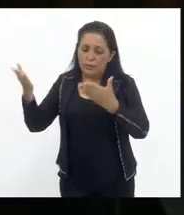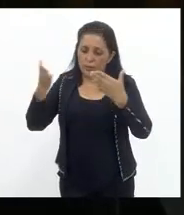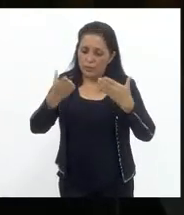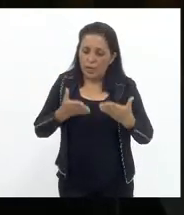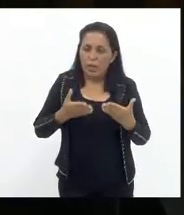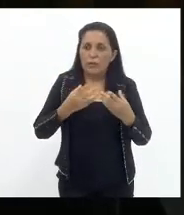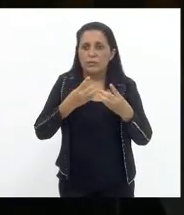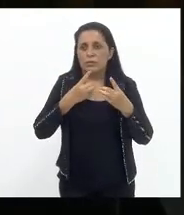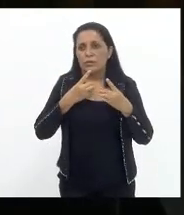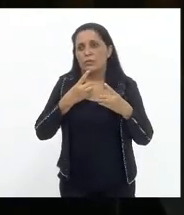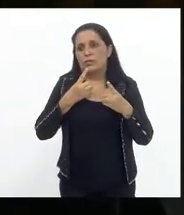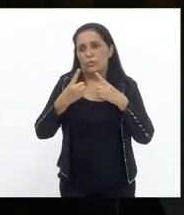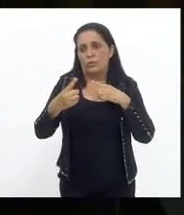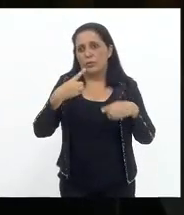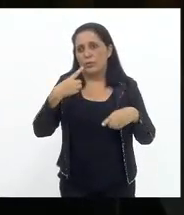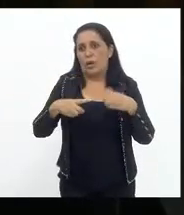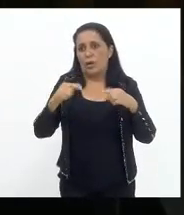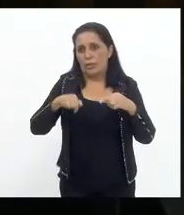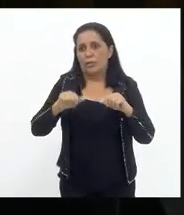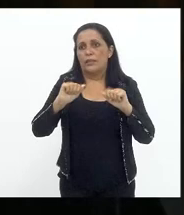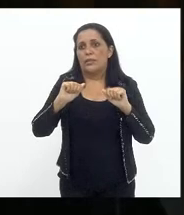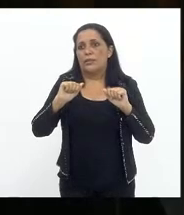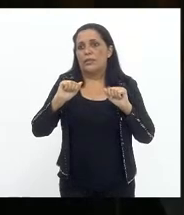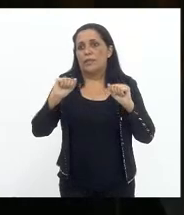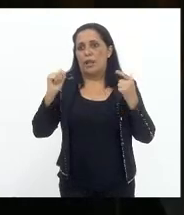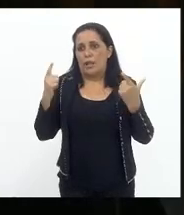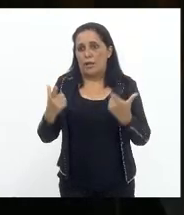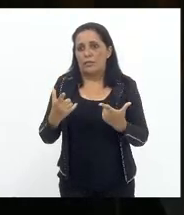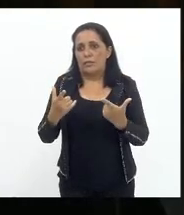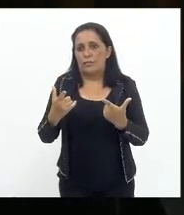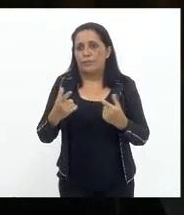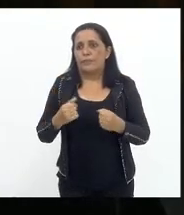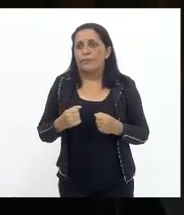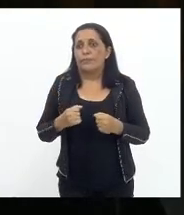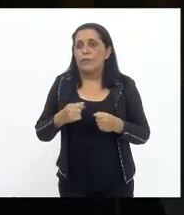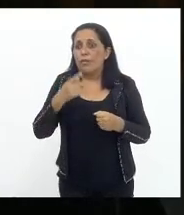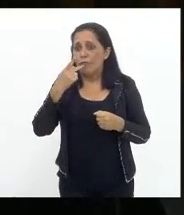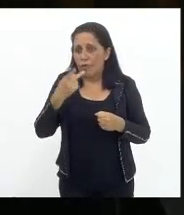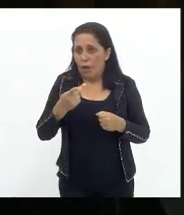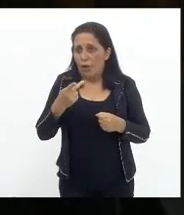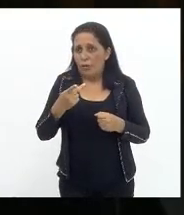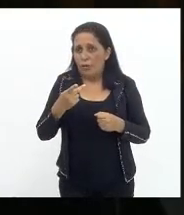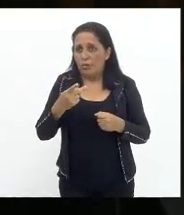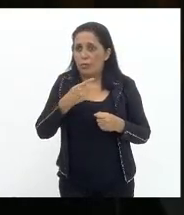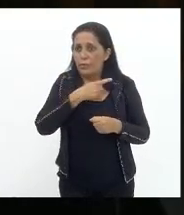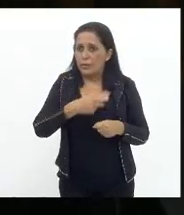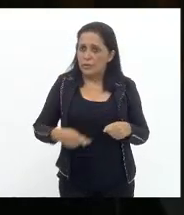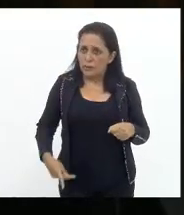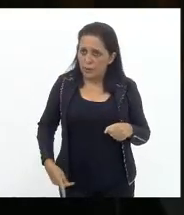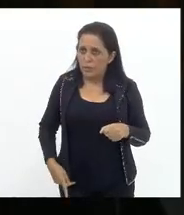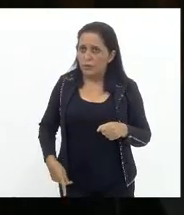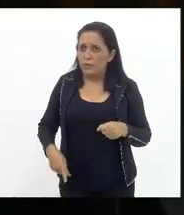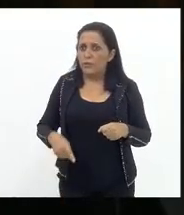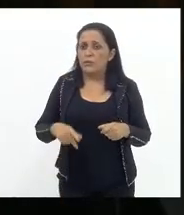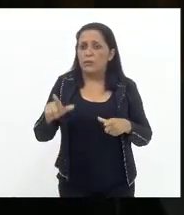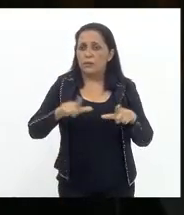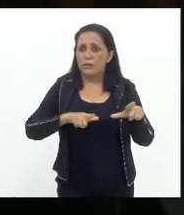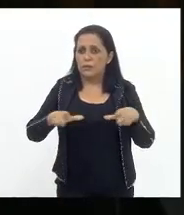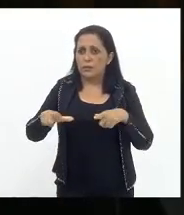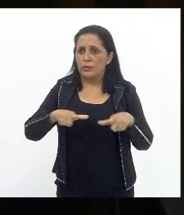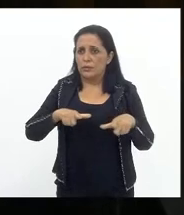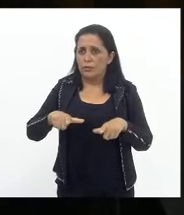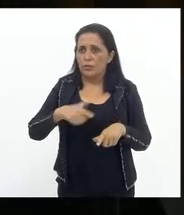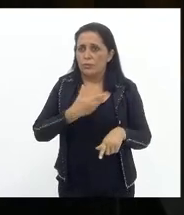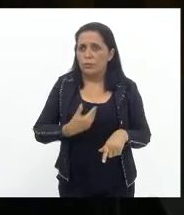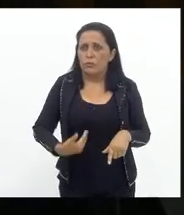pauta aqui na Assembleia Legislativa. Então, falo como presidente da Comissão de Servidores Públicos, a gente tem discutido muito, o